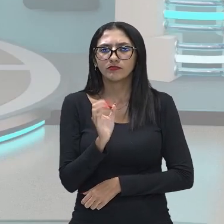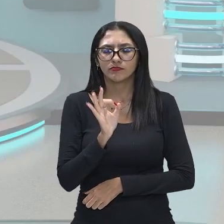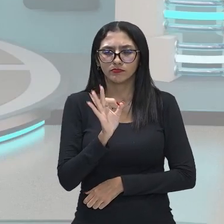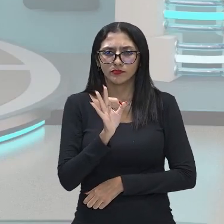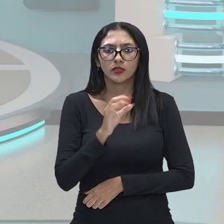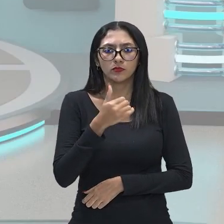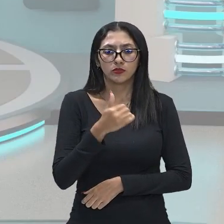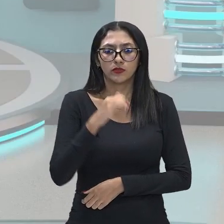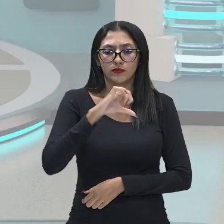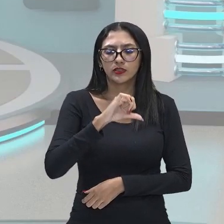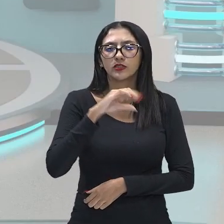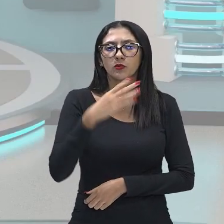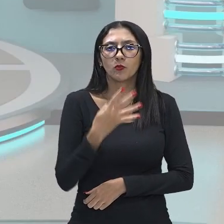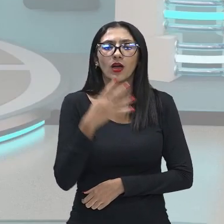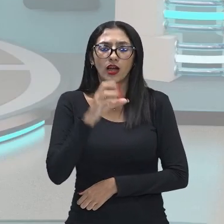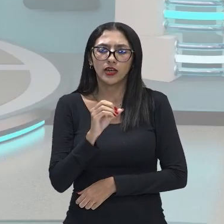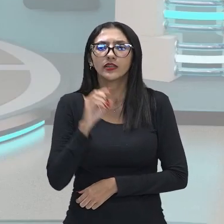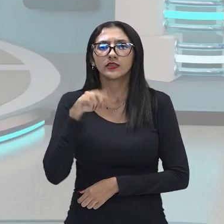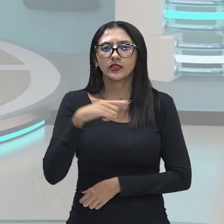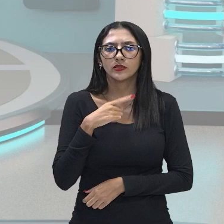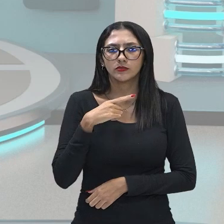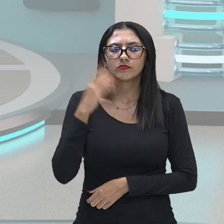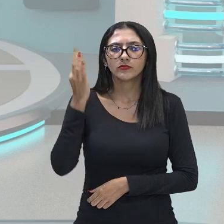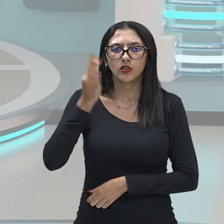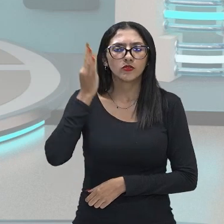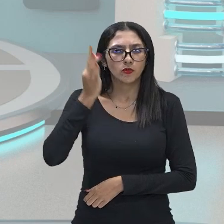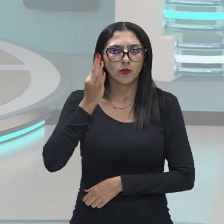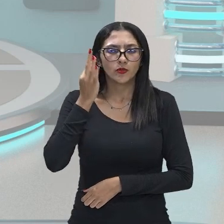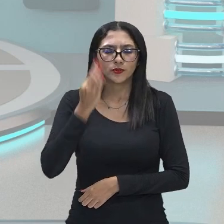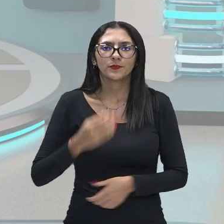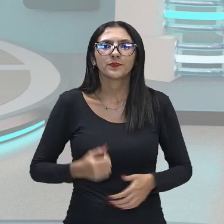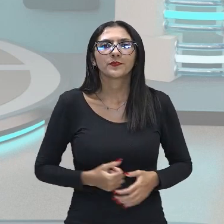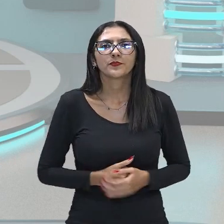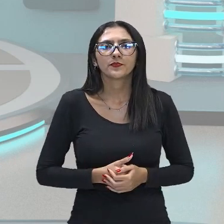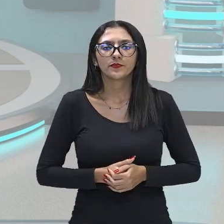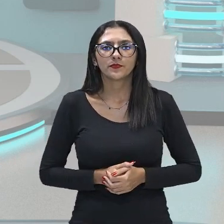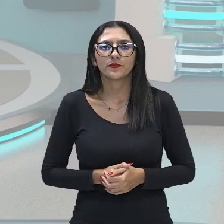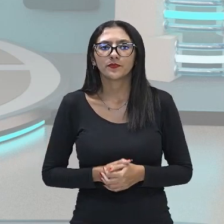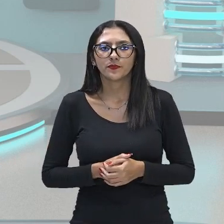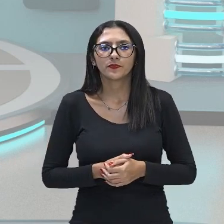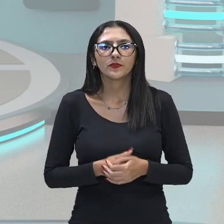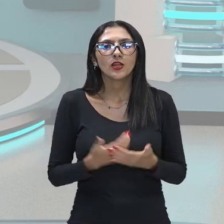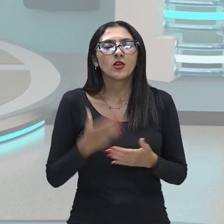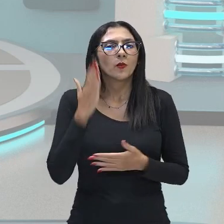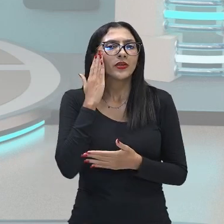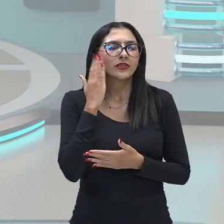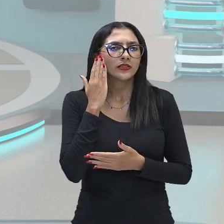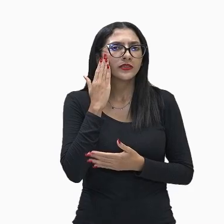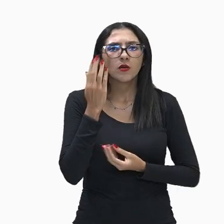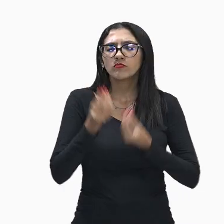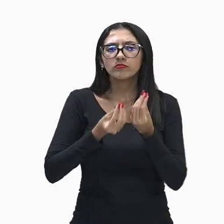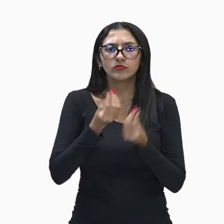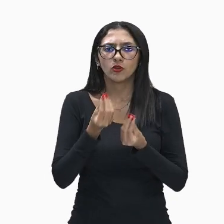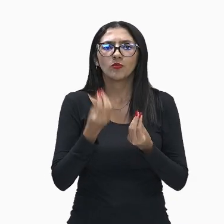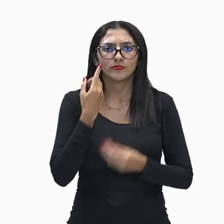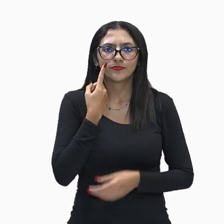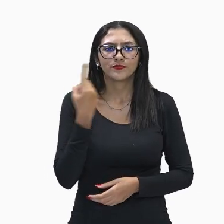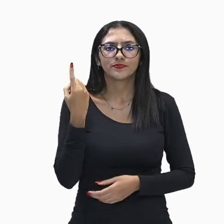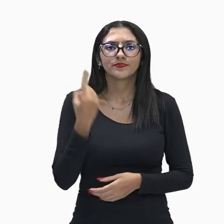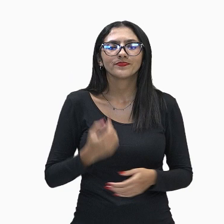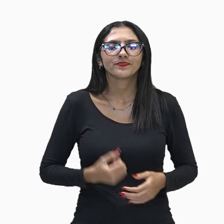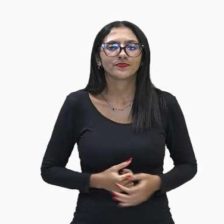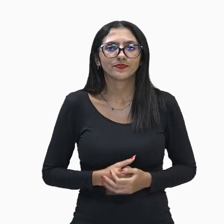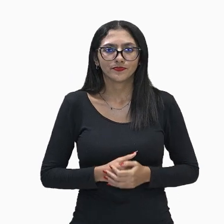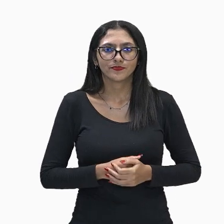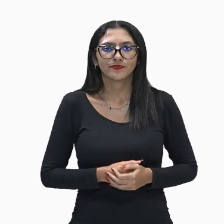aí ah 1940 não 1944 pra gente entender melhor o que é o somatotipo olha só a cartela